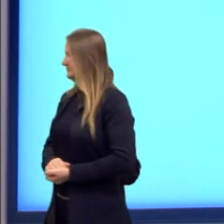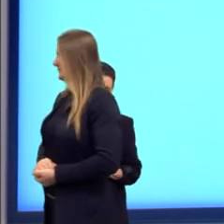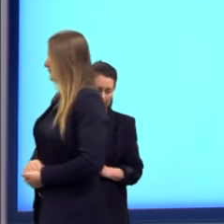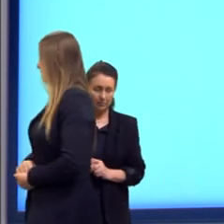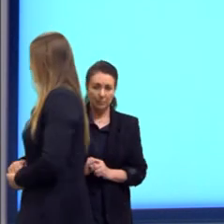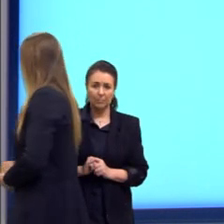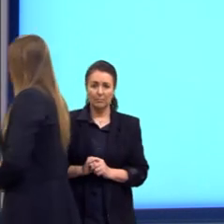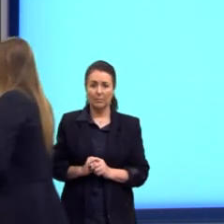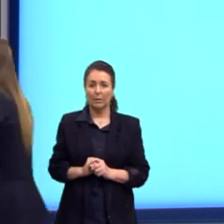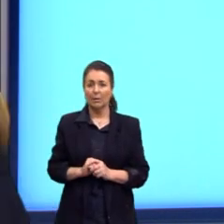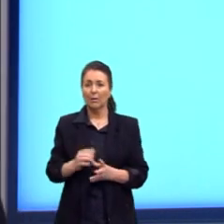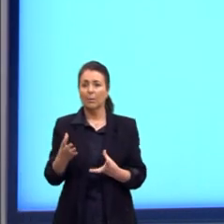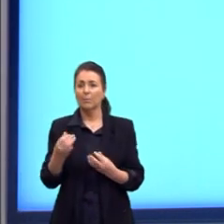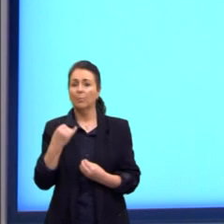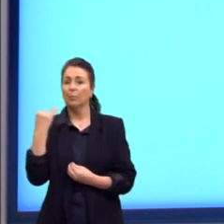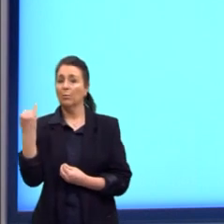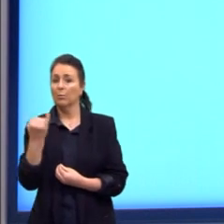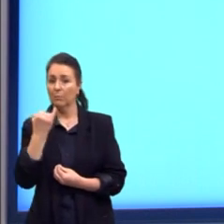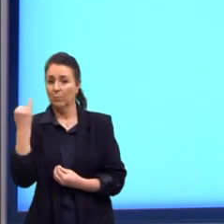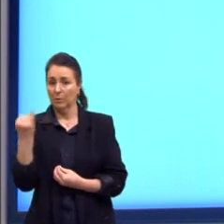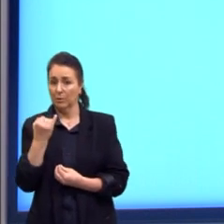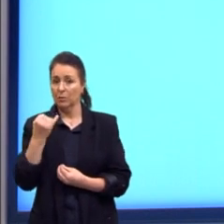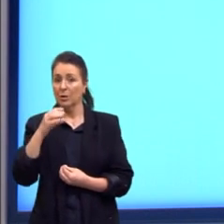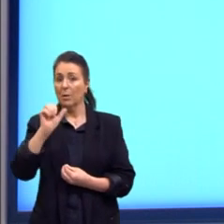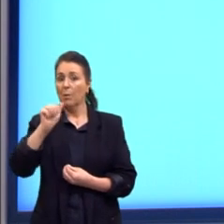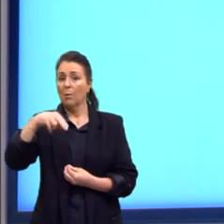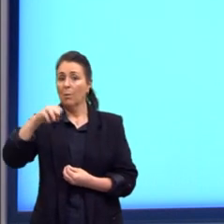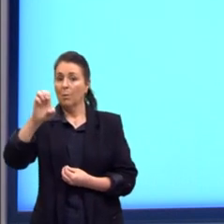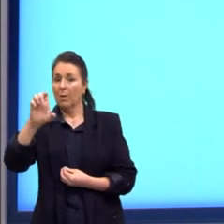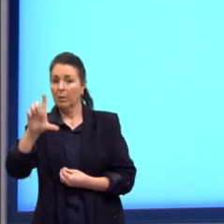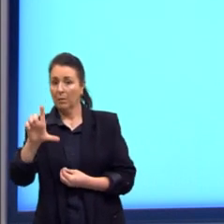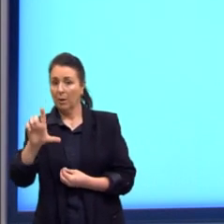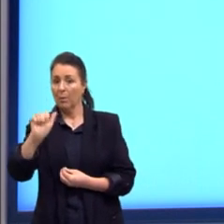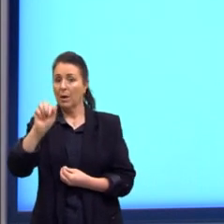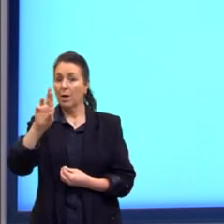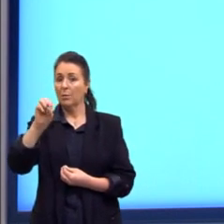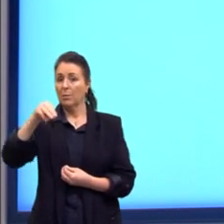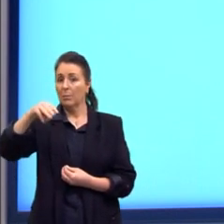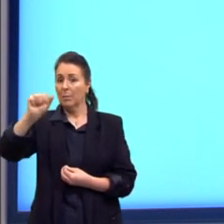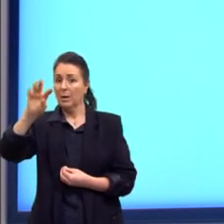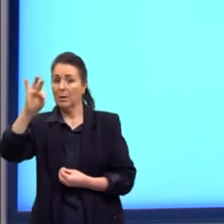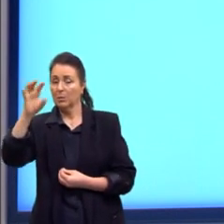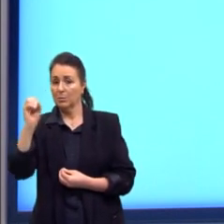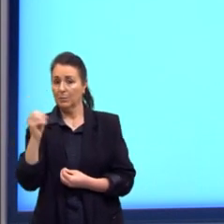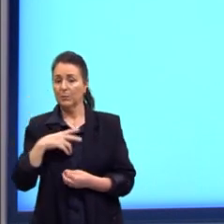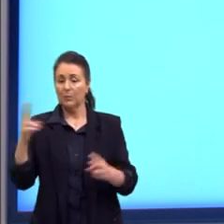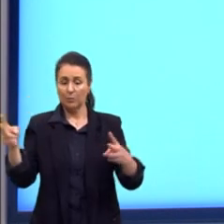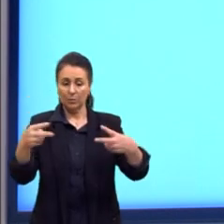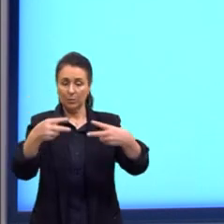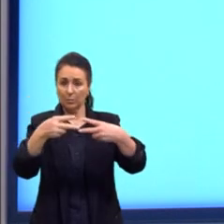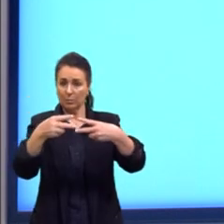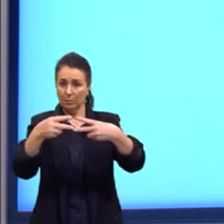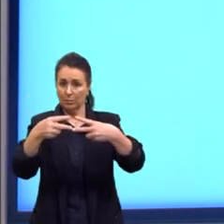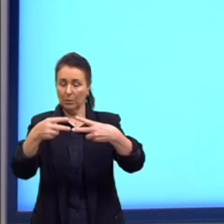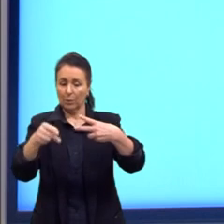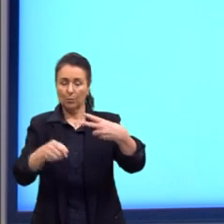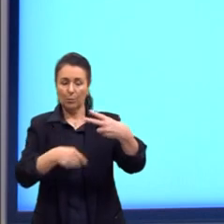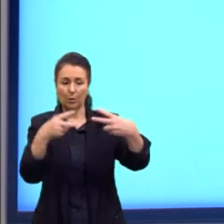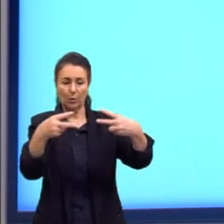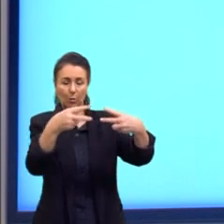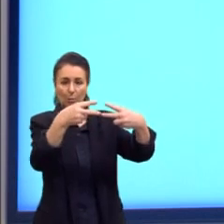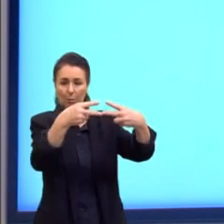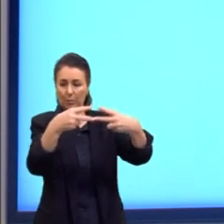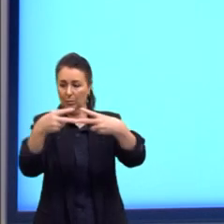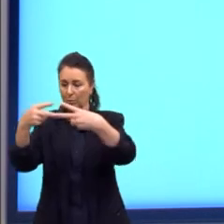ciclo e gente muito importante não é um anel aromático tá Se tiver dupla ligação conjugada que aquela que tem uma dupla